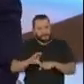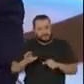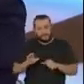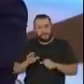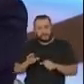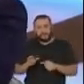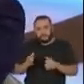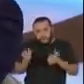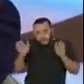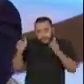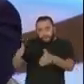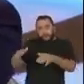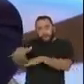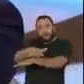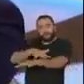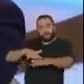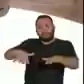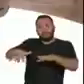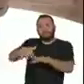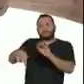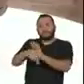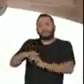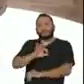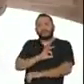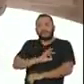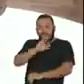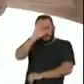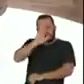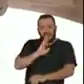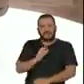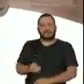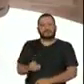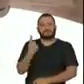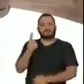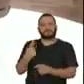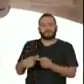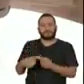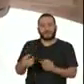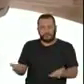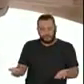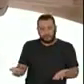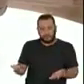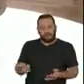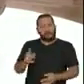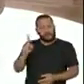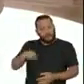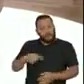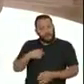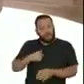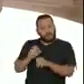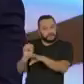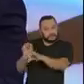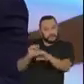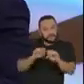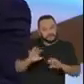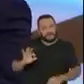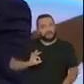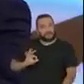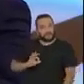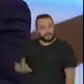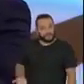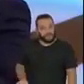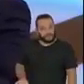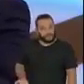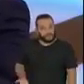especificamente para policiais militares gratuitamente Então me pergunto será isso uma doutrinação será com